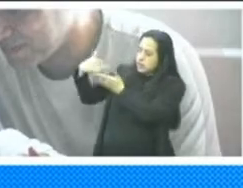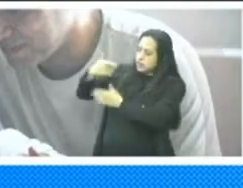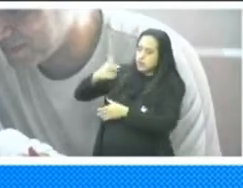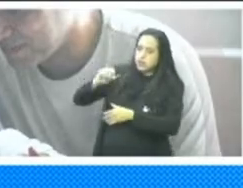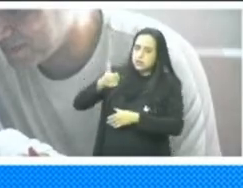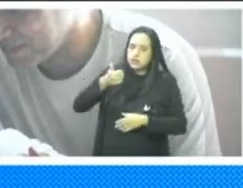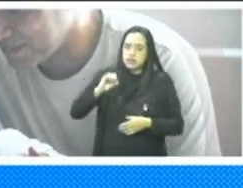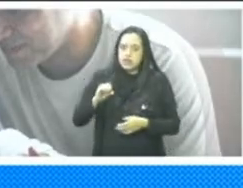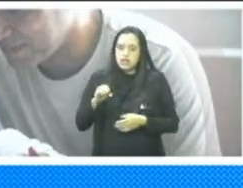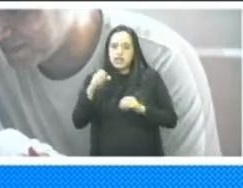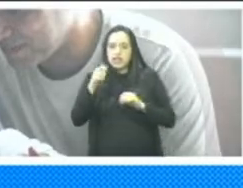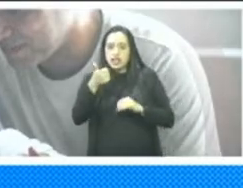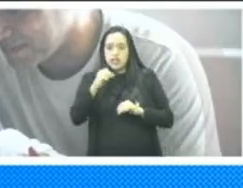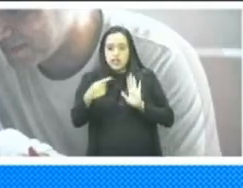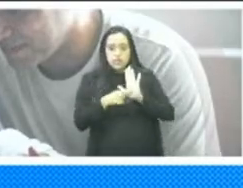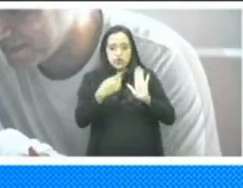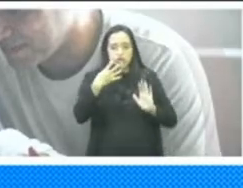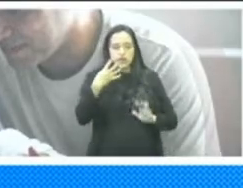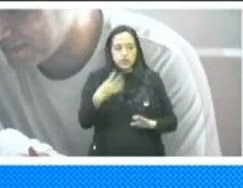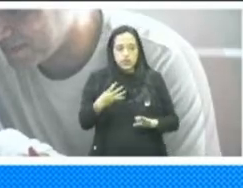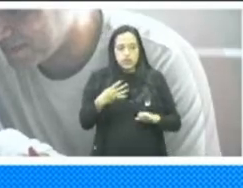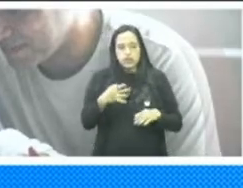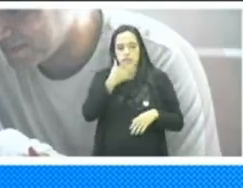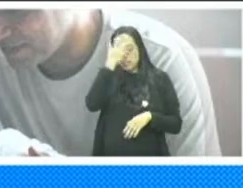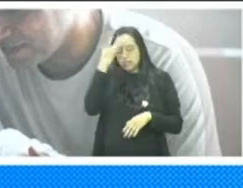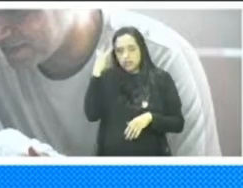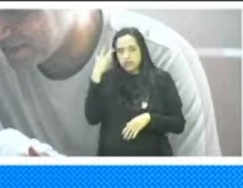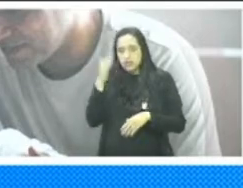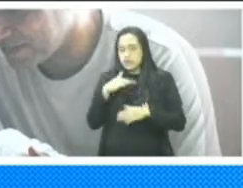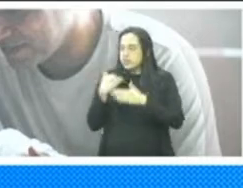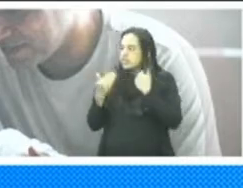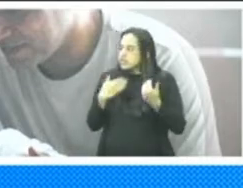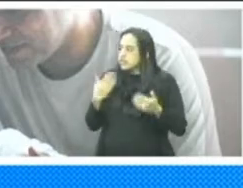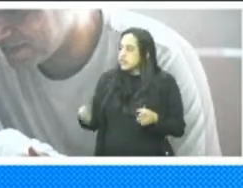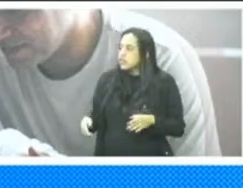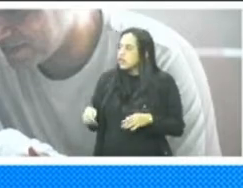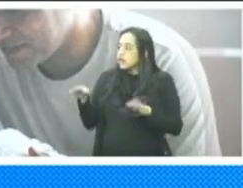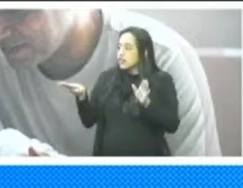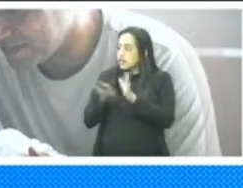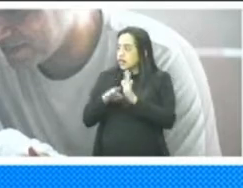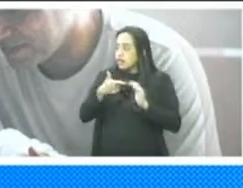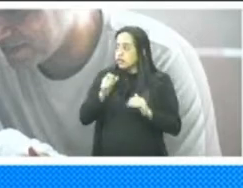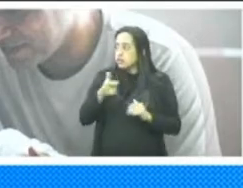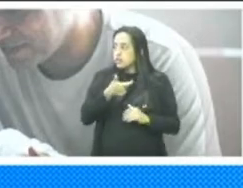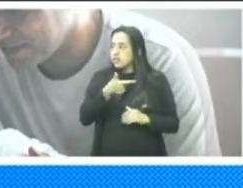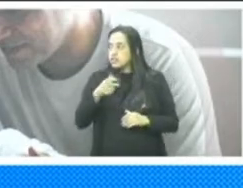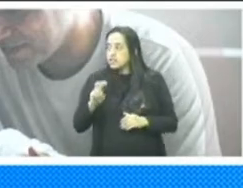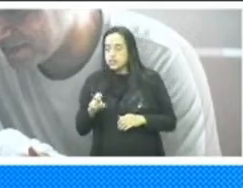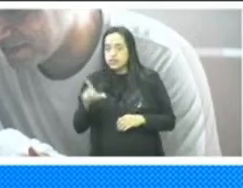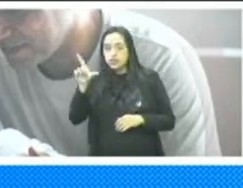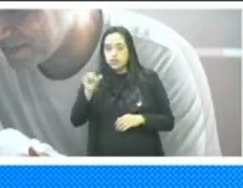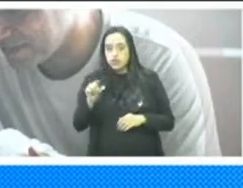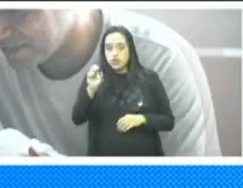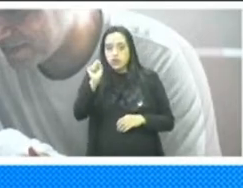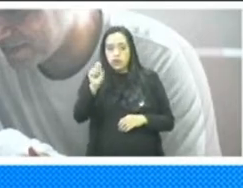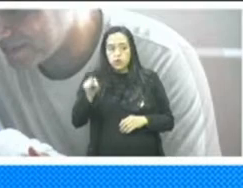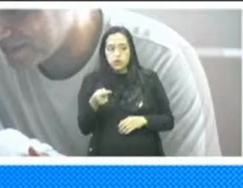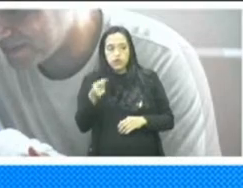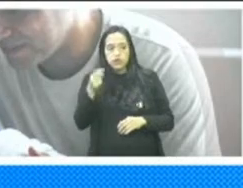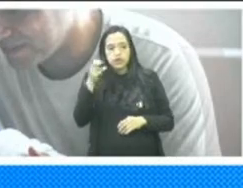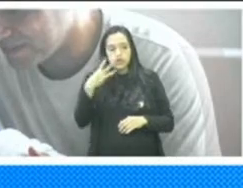com 10,4 por mil nascidos vivos, chegando em 2025 com 8,3.